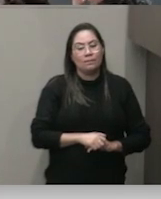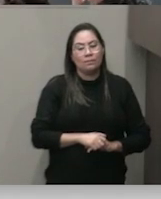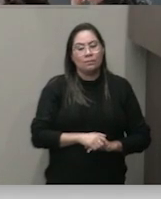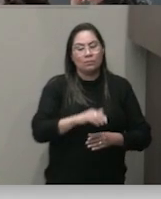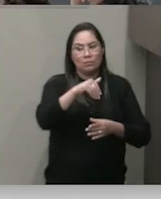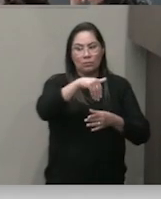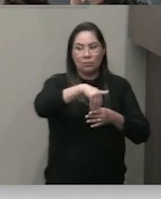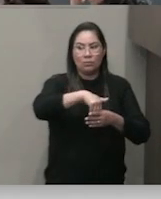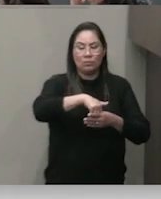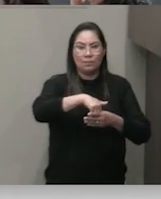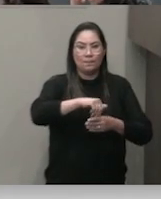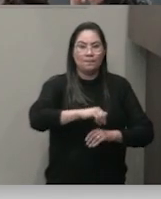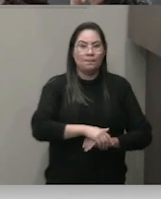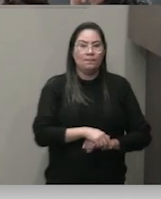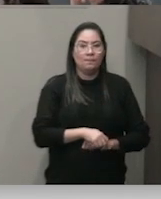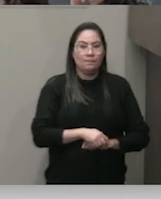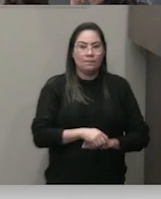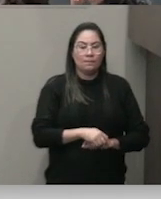Votação do expediente.